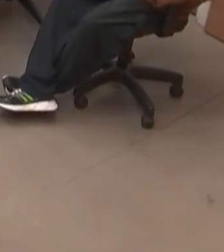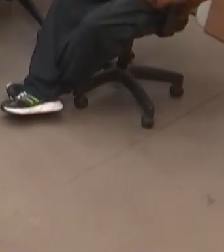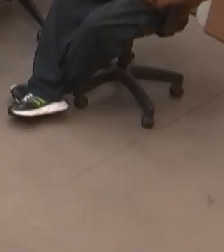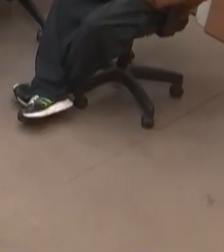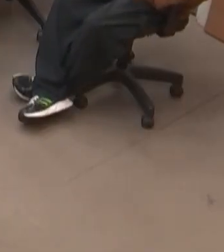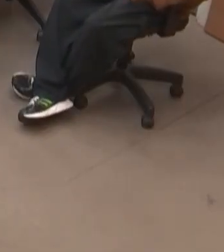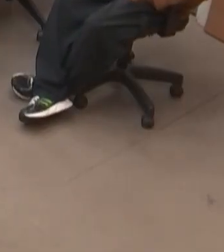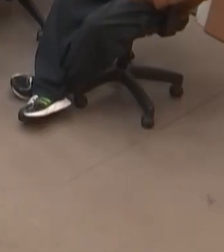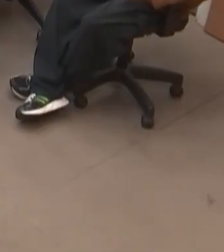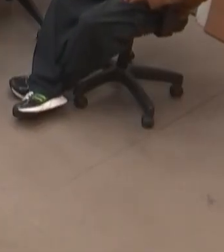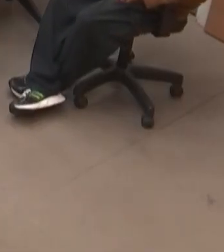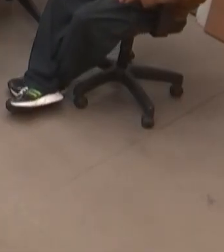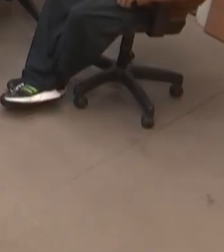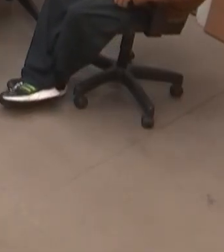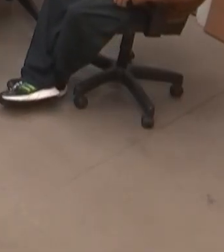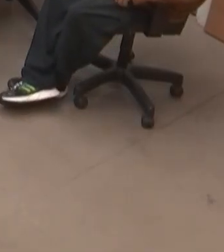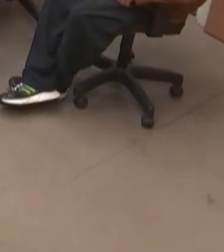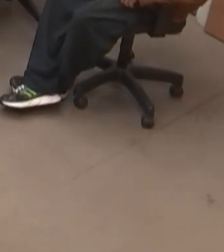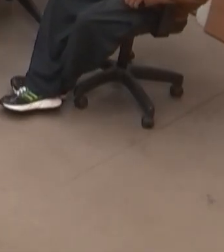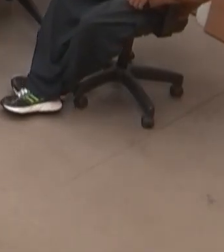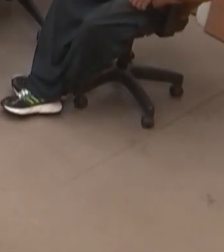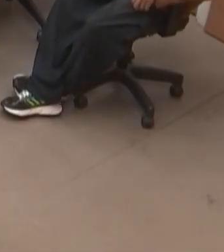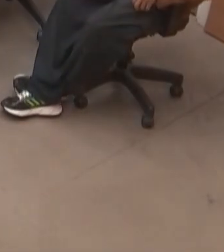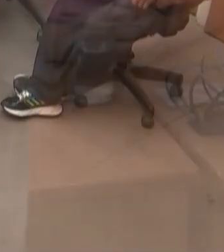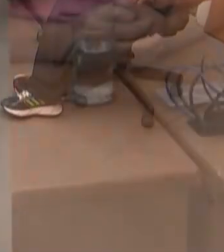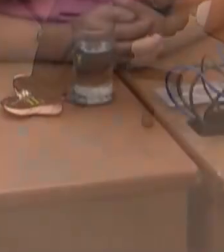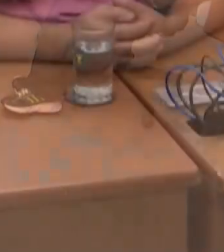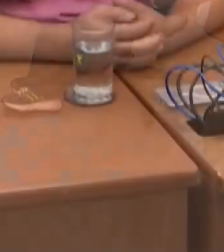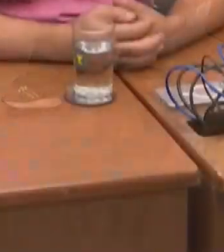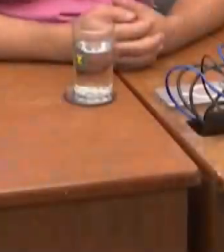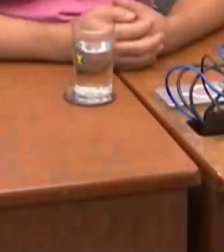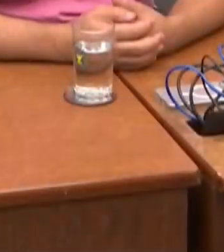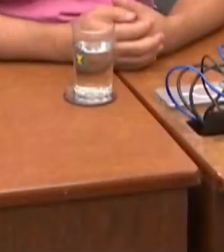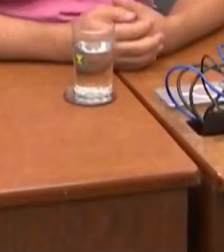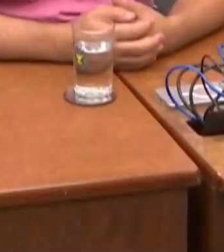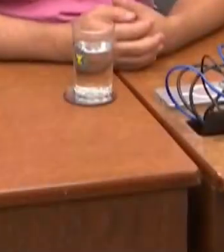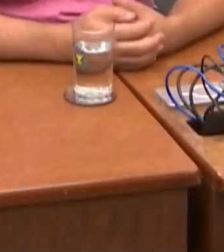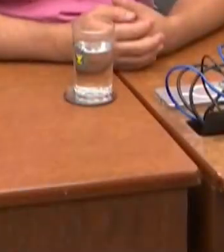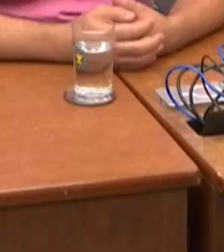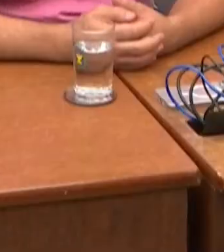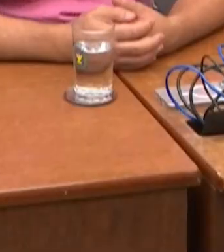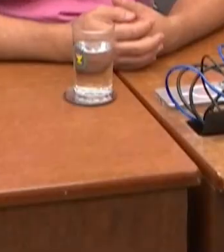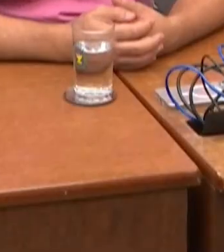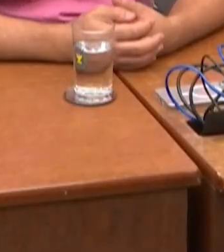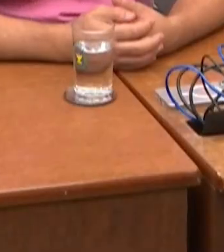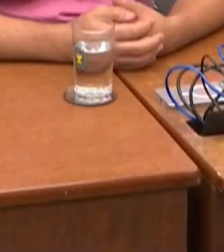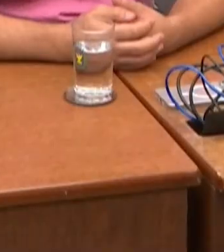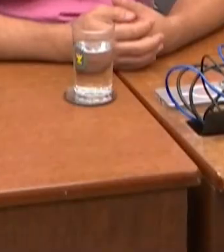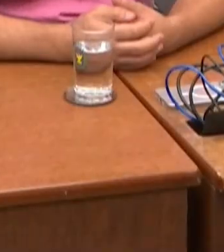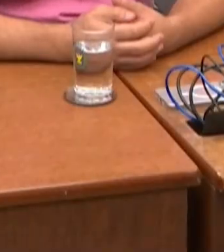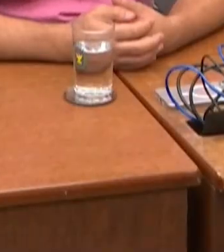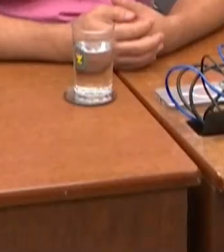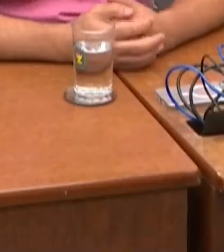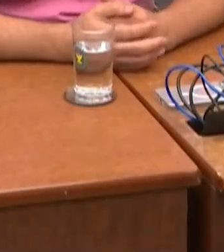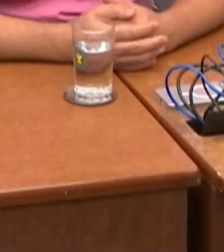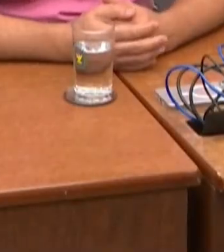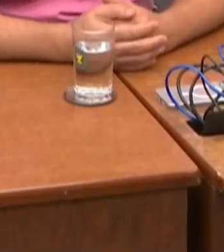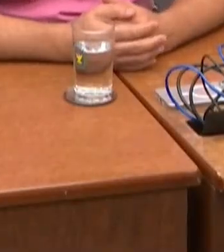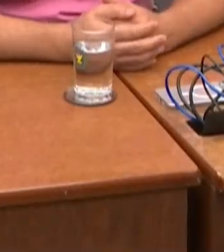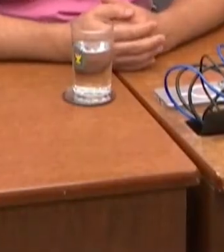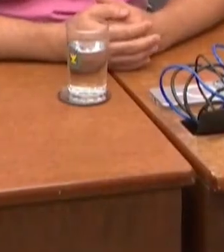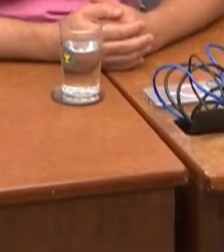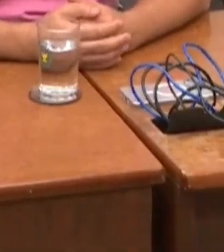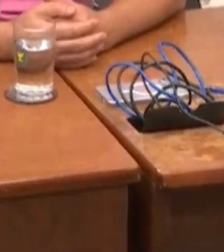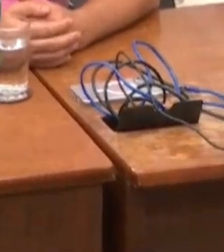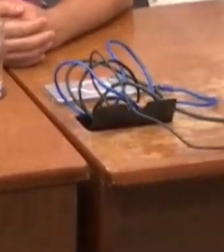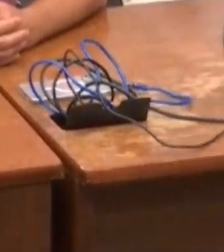Ainda vão mentir, dizendo que acredita em ti. Não é sobre joias ou roupa de grife, é sobre o que eu sentia. Então cala essa boca,